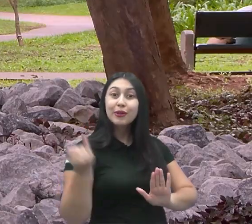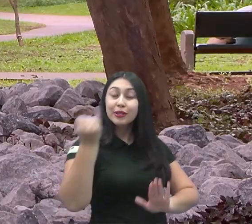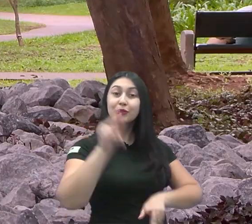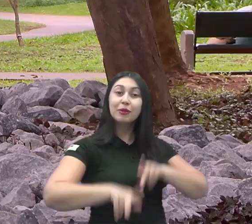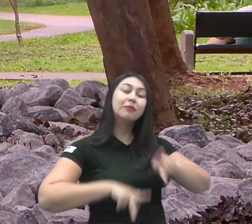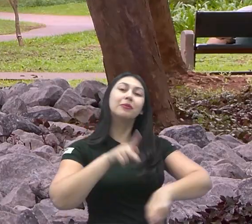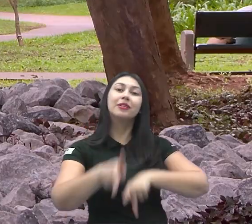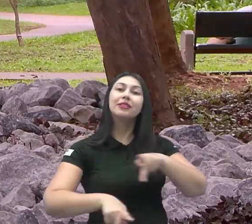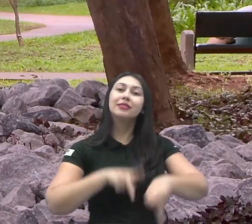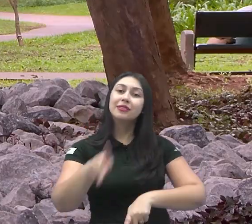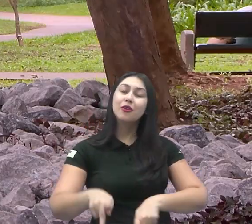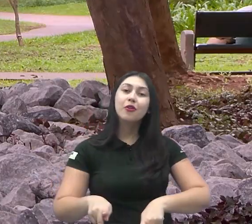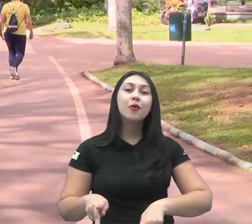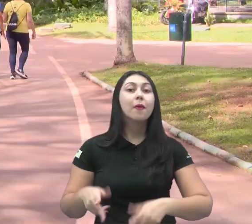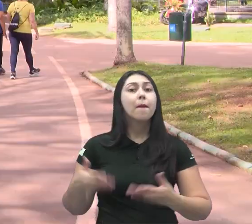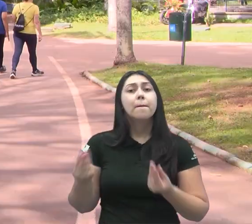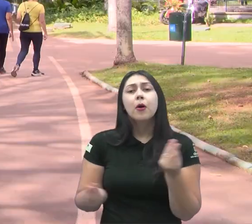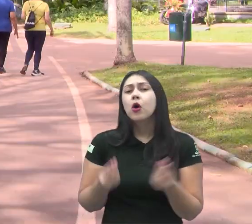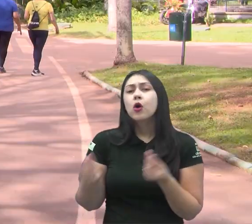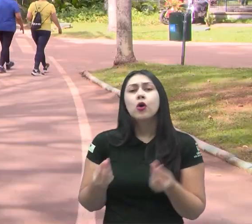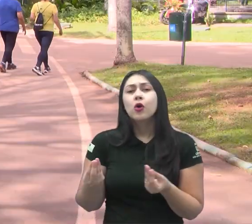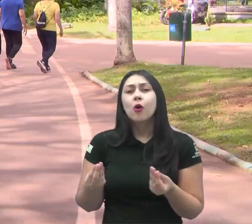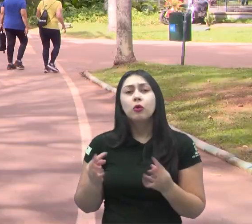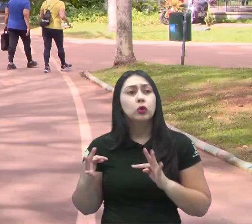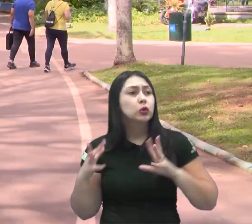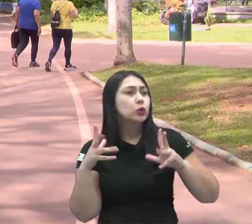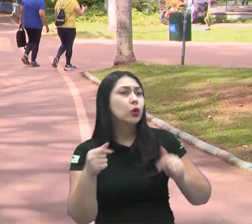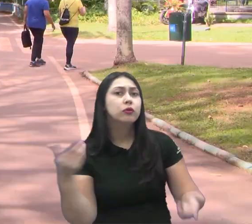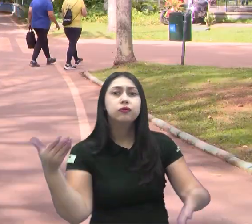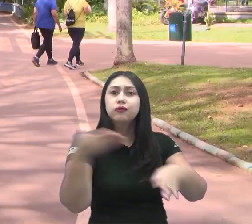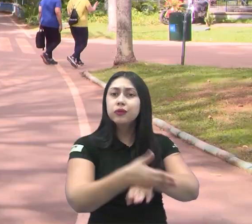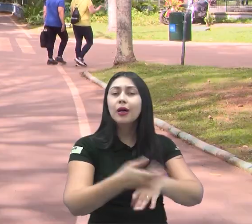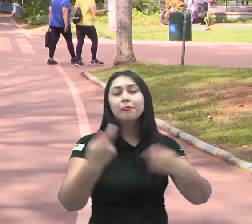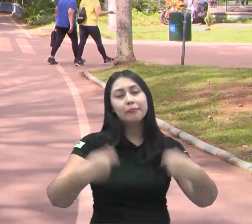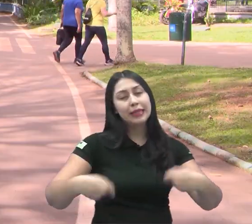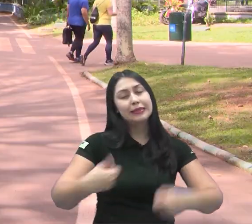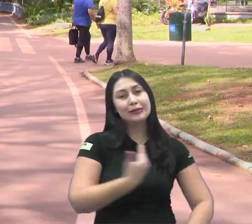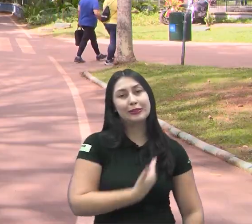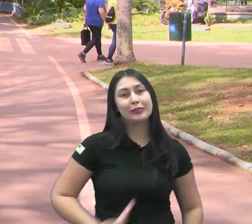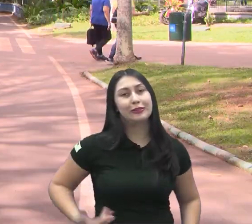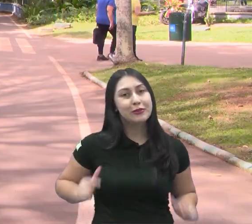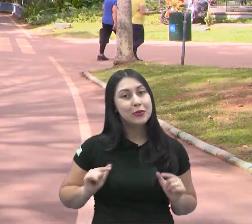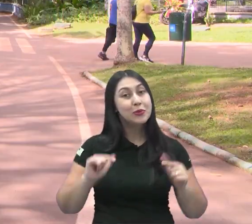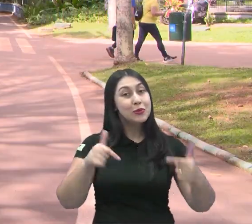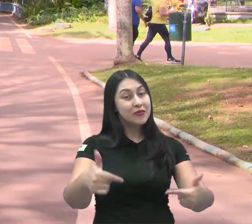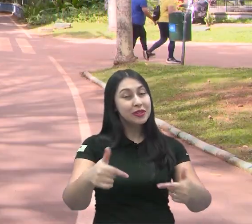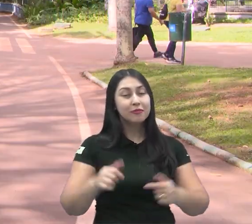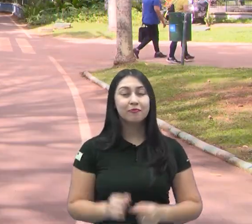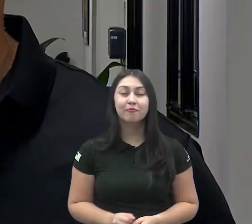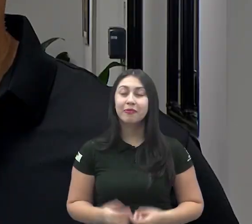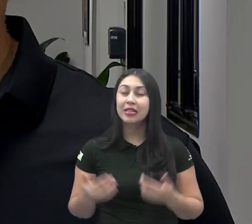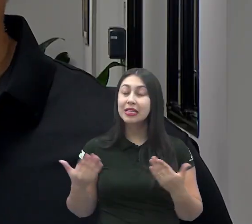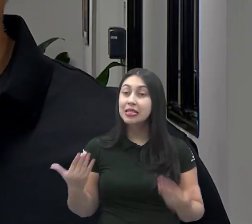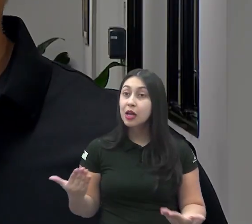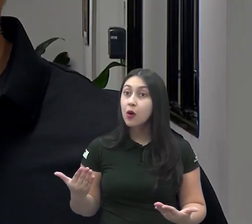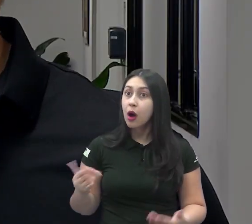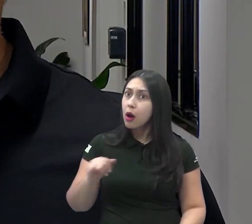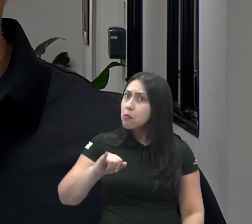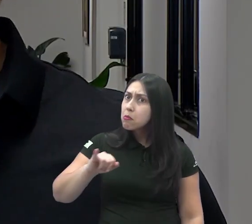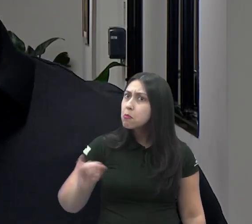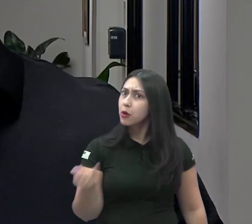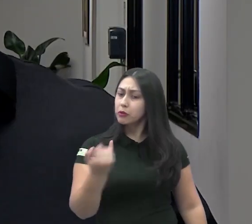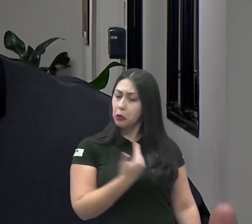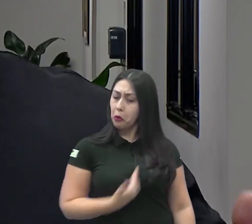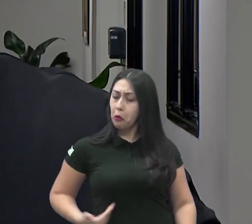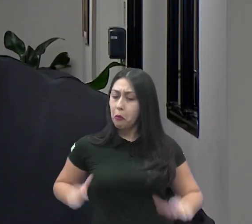uma necessidade para a população. E para que esse acesso chegue a todos, políticas públicas são fundamentais. Então, a importância